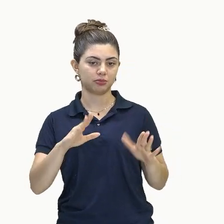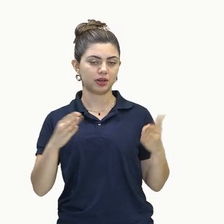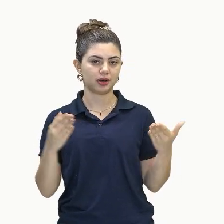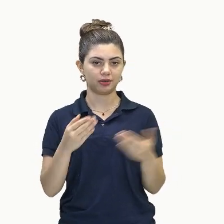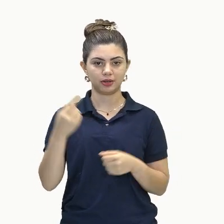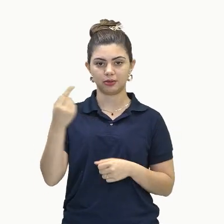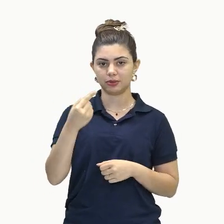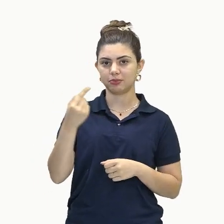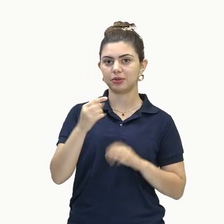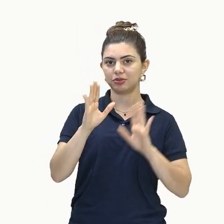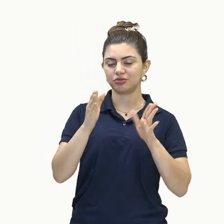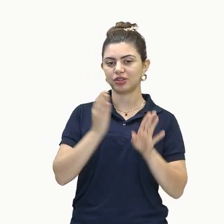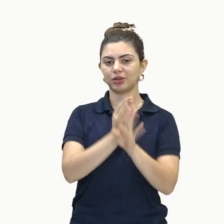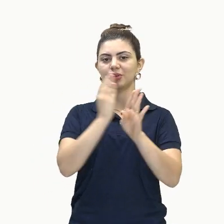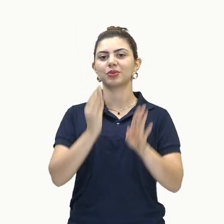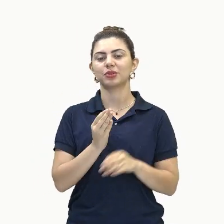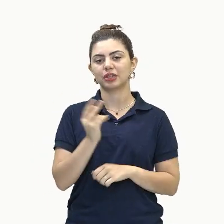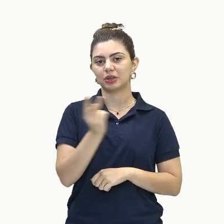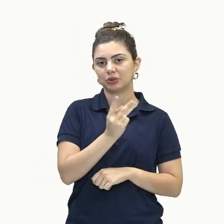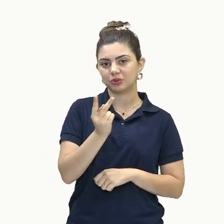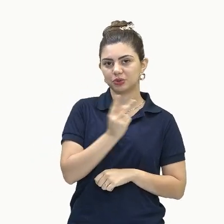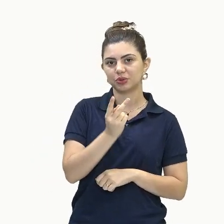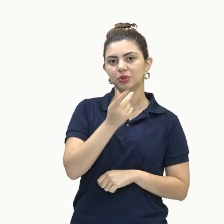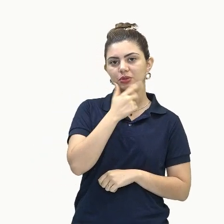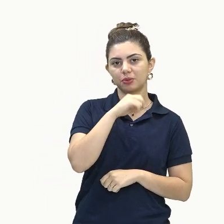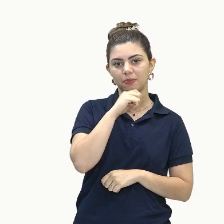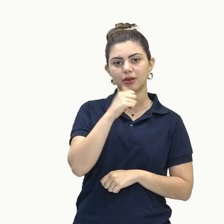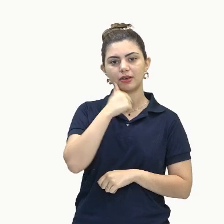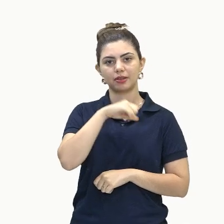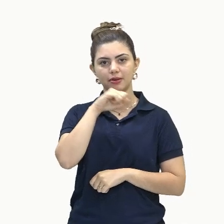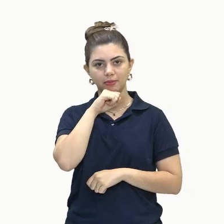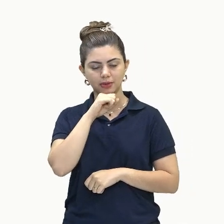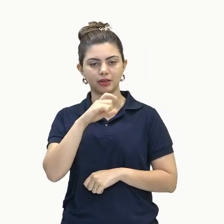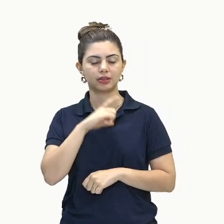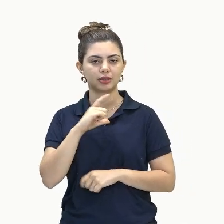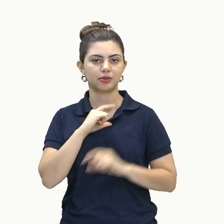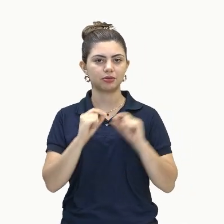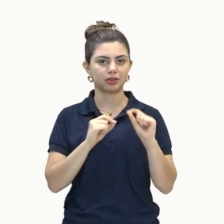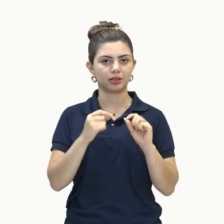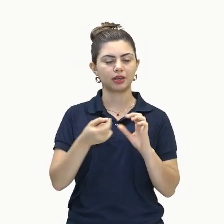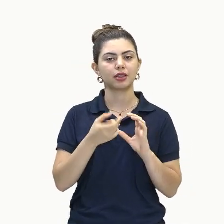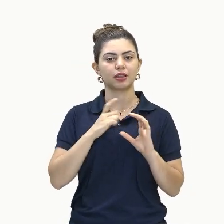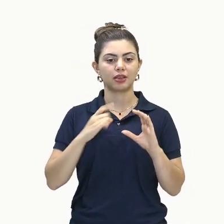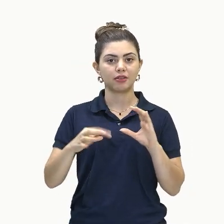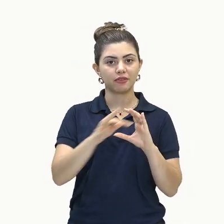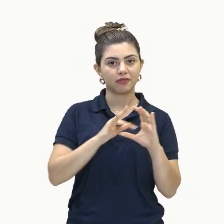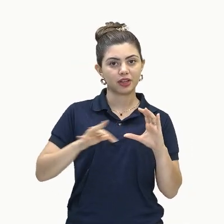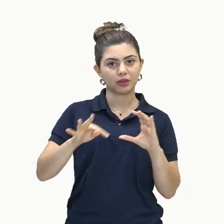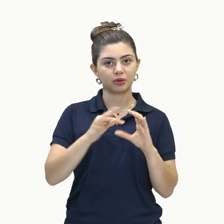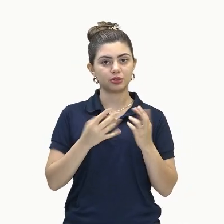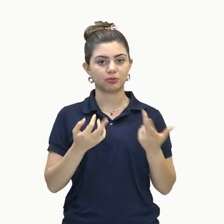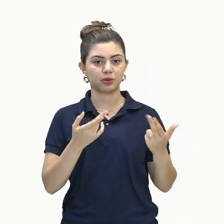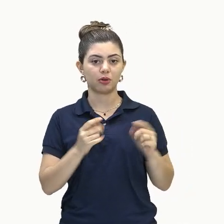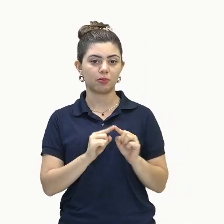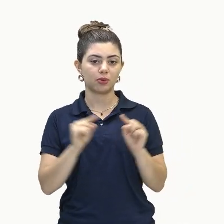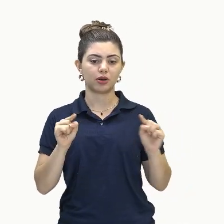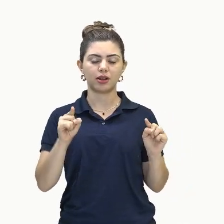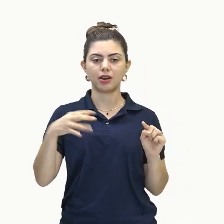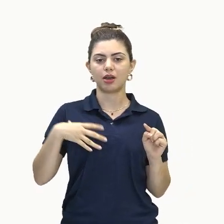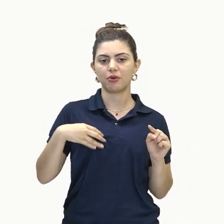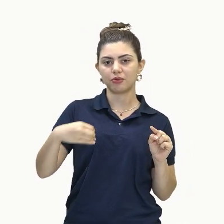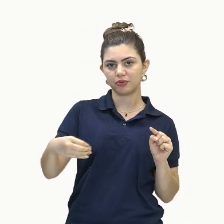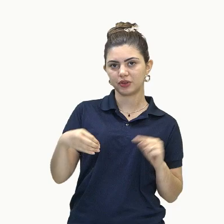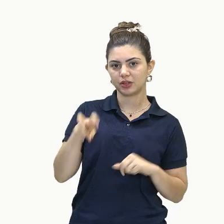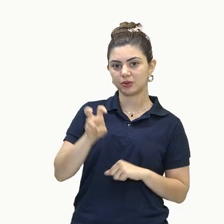este casal que tem polidactilia, tem fenótipo igual, tanto o homem quanto a mulher, porém o seu filho aqui, o